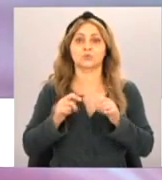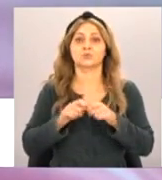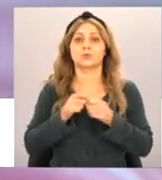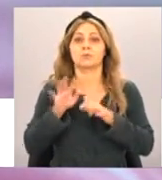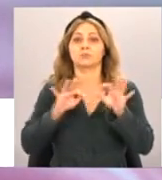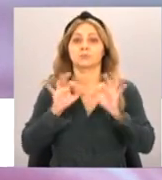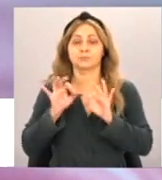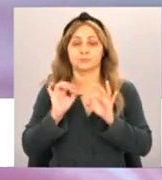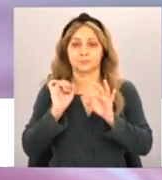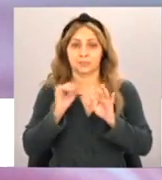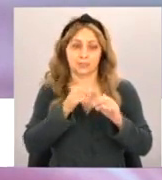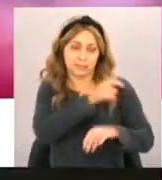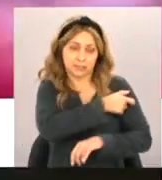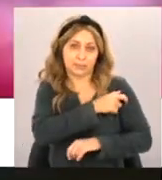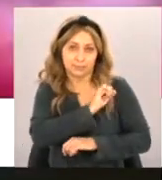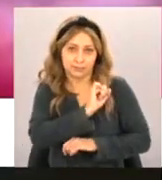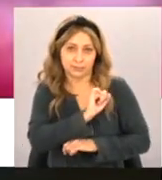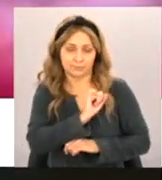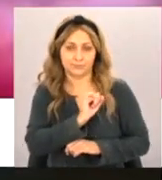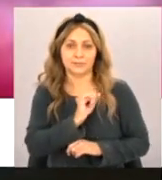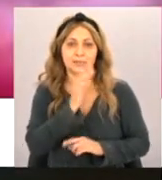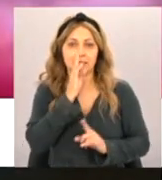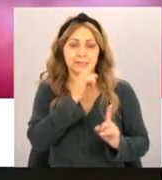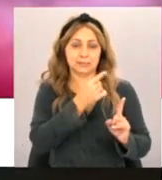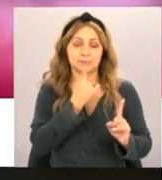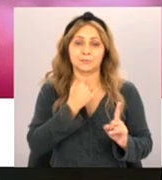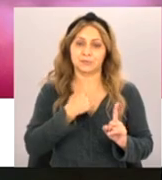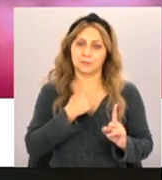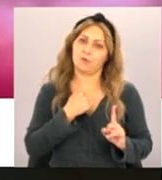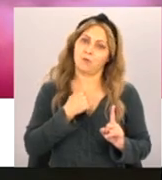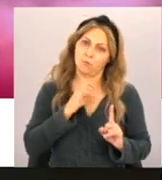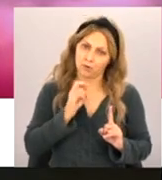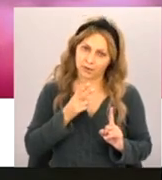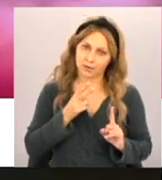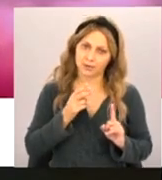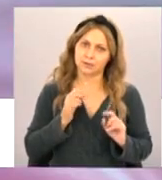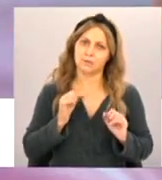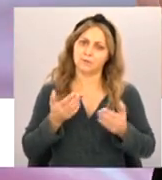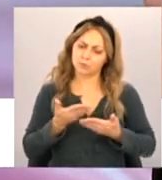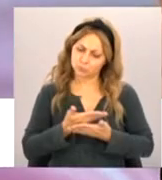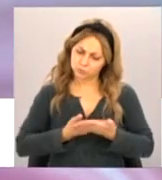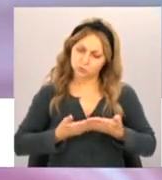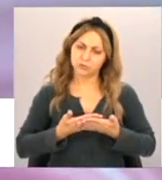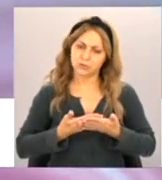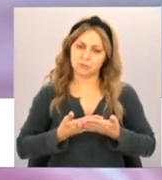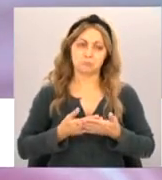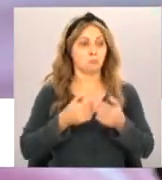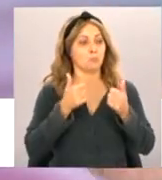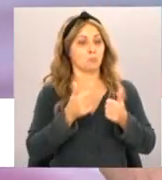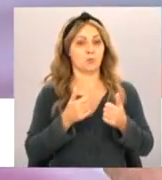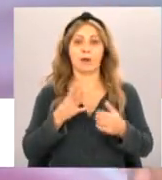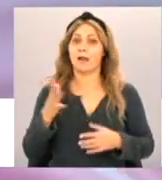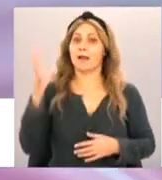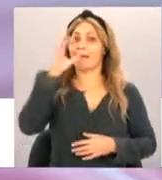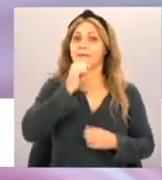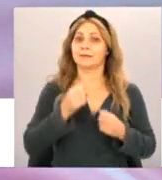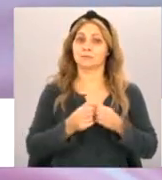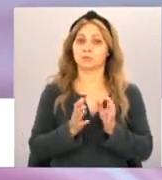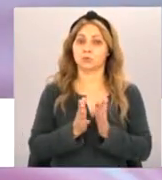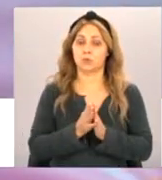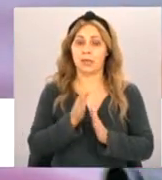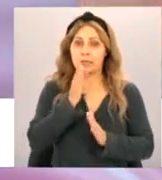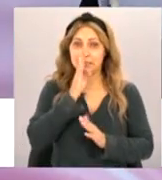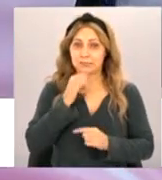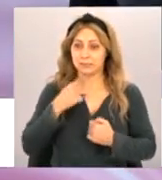obter dia Catarina Norte e vamos pensar nisso ótimo ganhamos todos se juntarem para Campos estão a fazer de outra maneira é